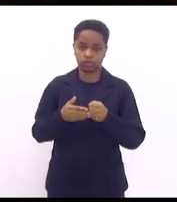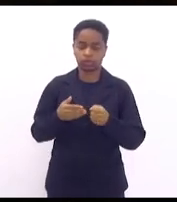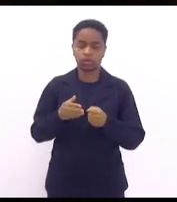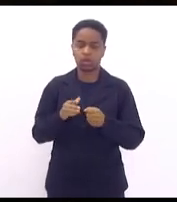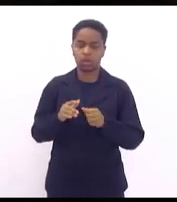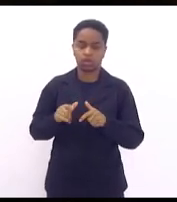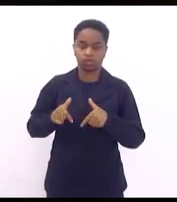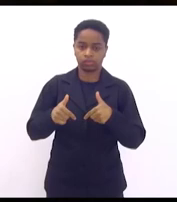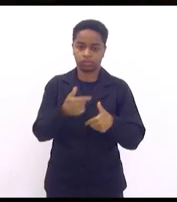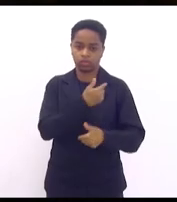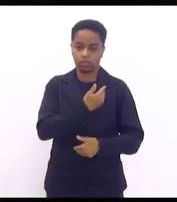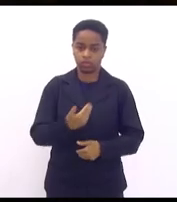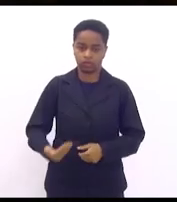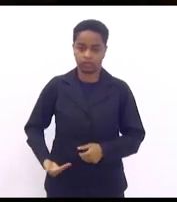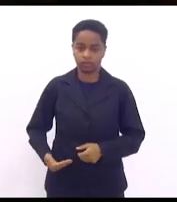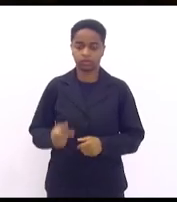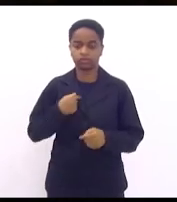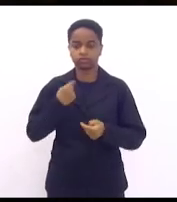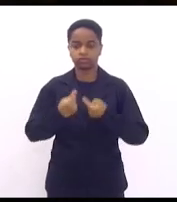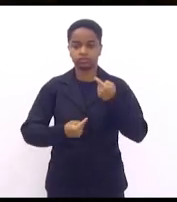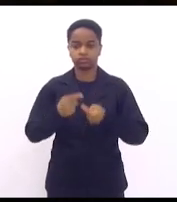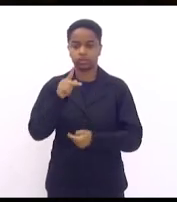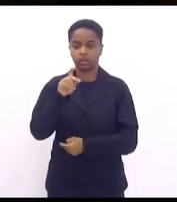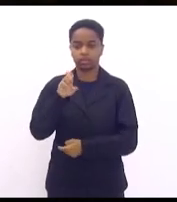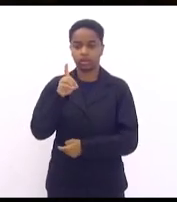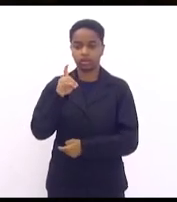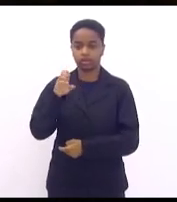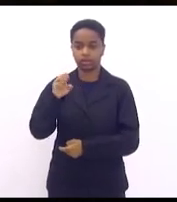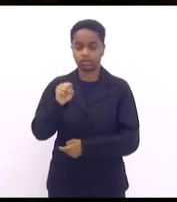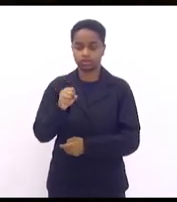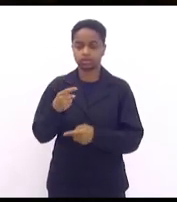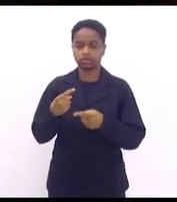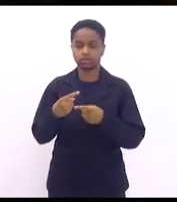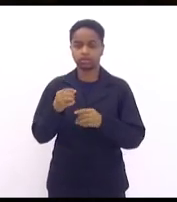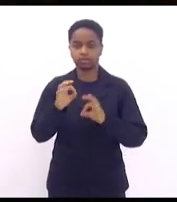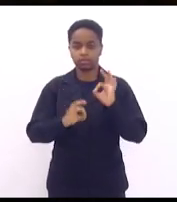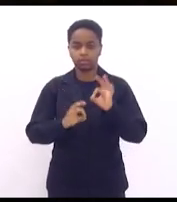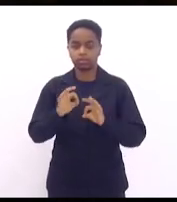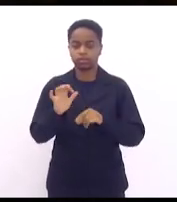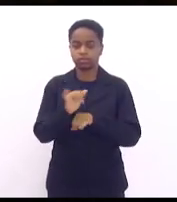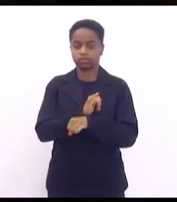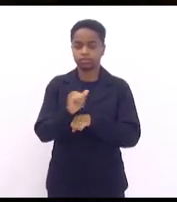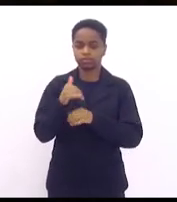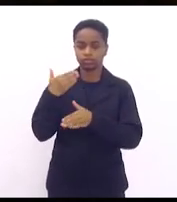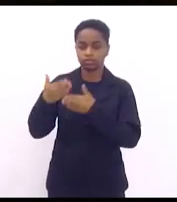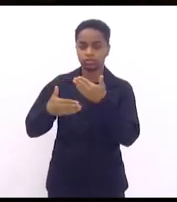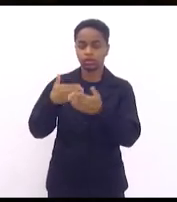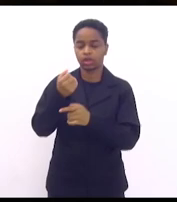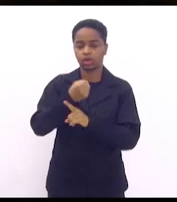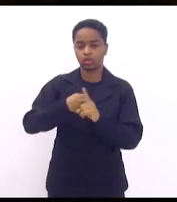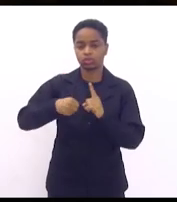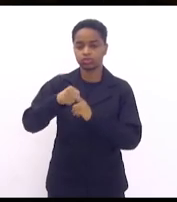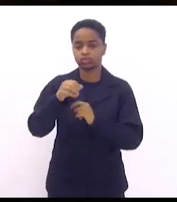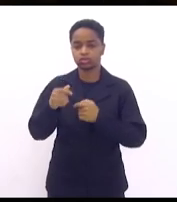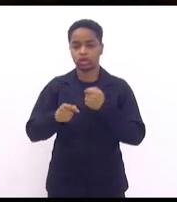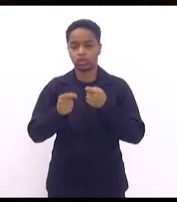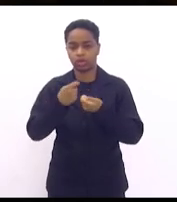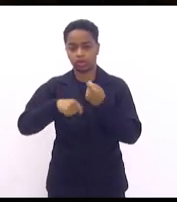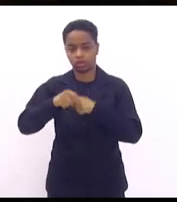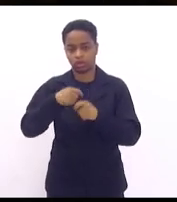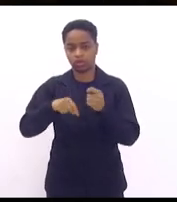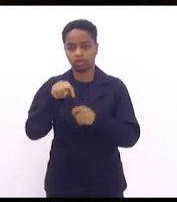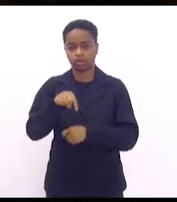discutindo aqui o PEDES, esse Plano Estratégico de Desenvolvimento Econômico e Social para o Estado do Rio de